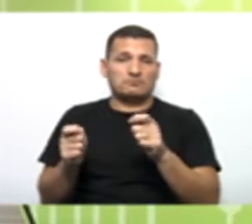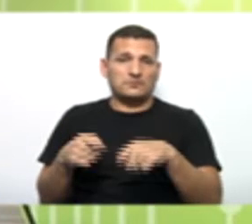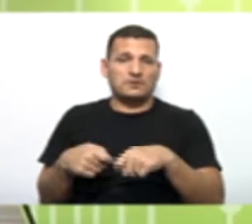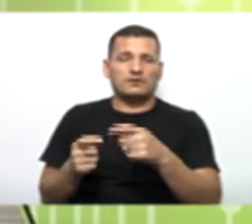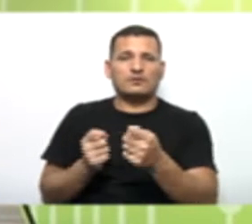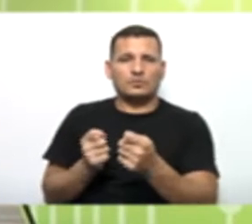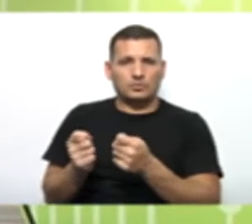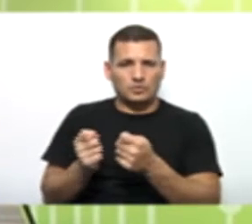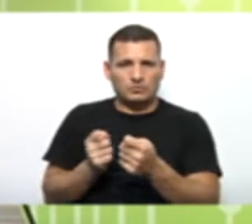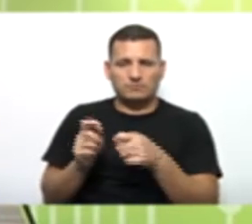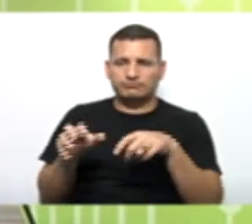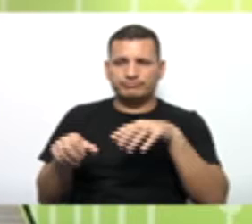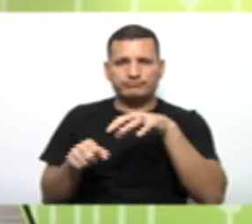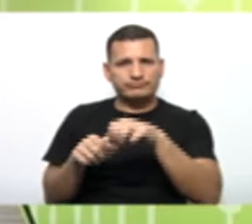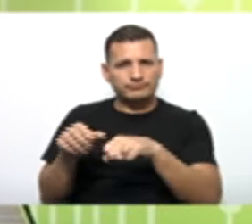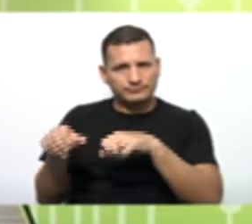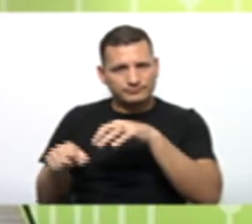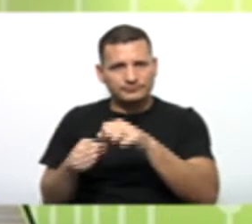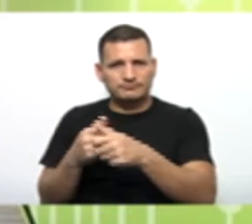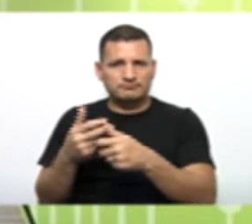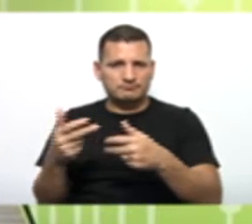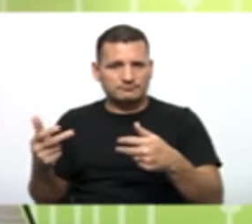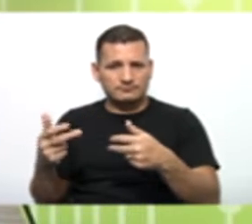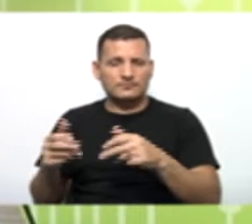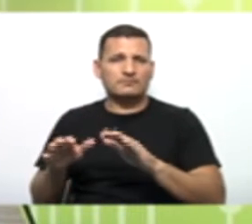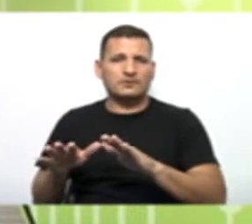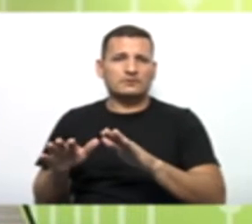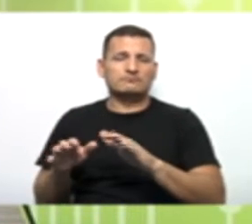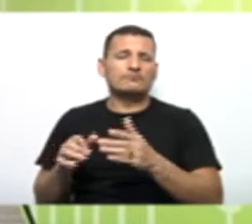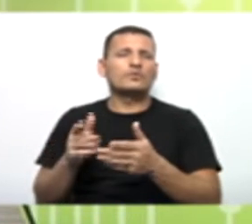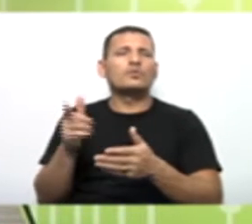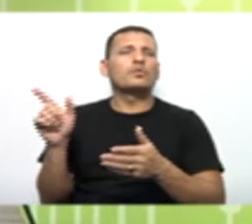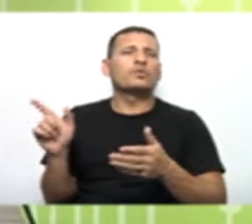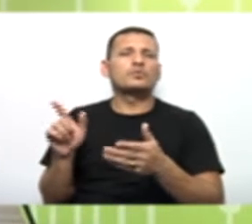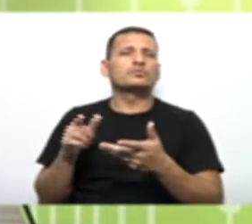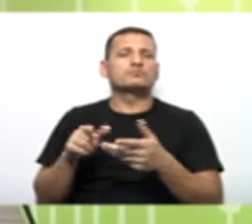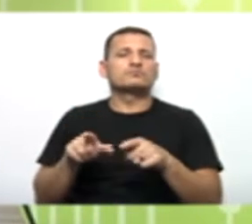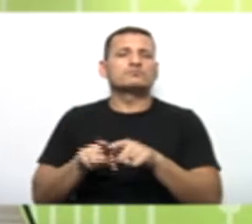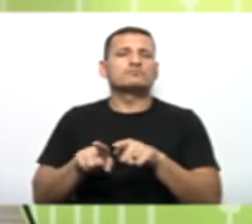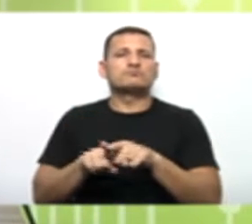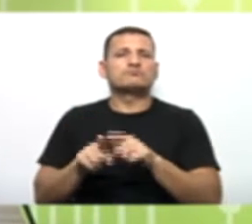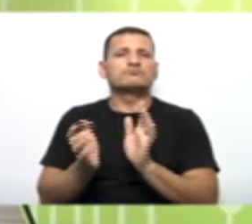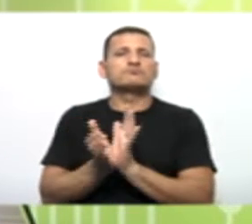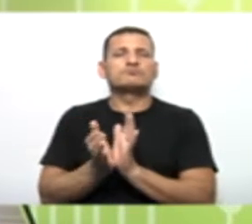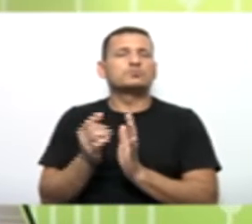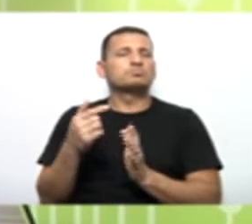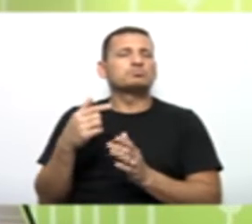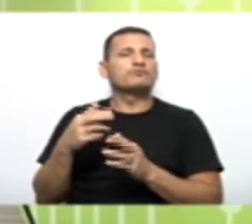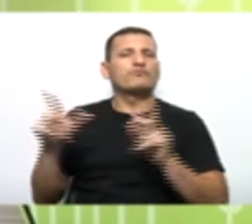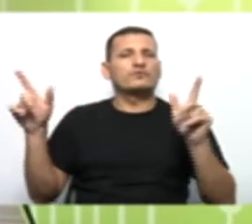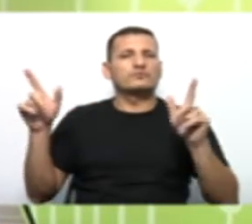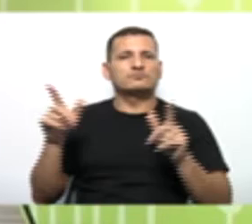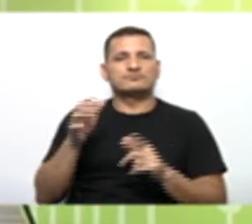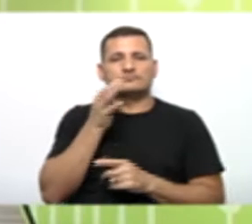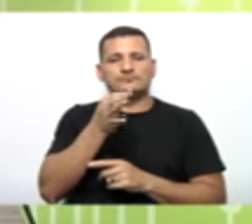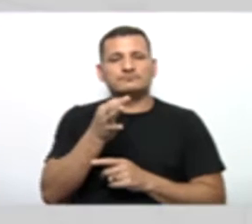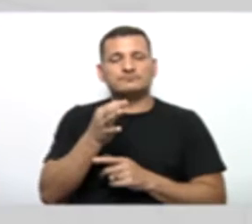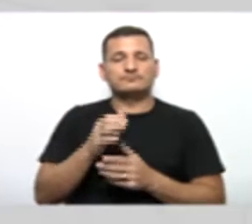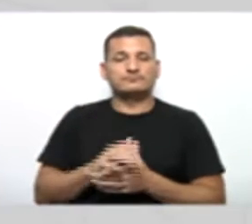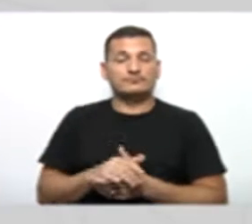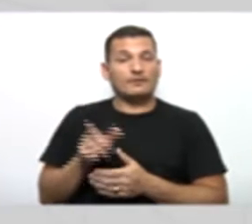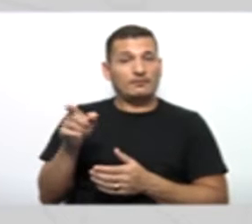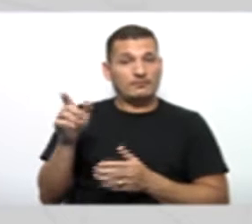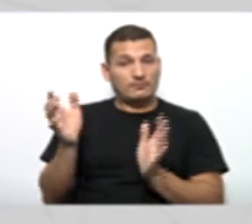viável, mas ele não considera alguns outros fatores que o próximo grupo considera. Esse outro